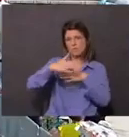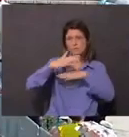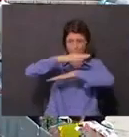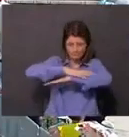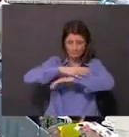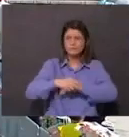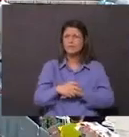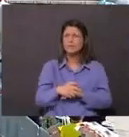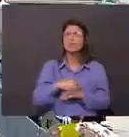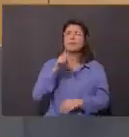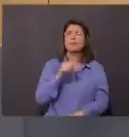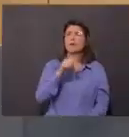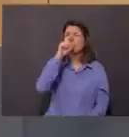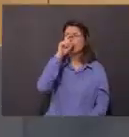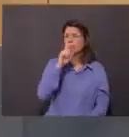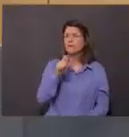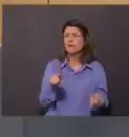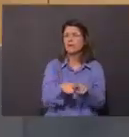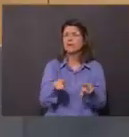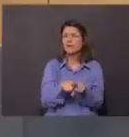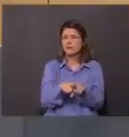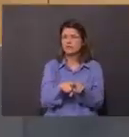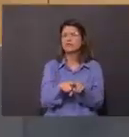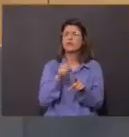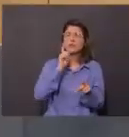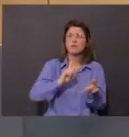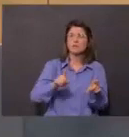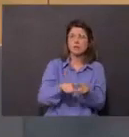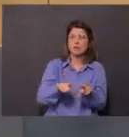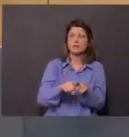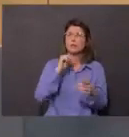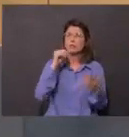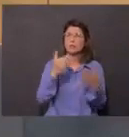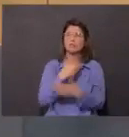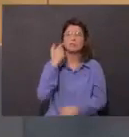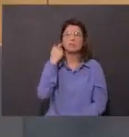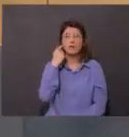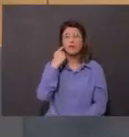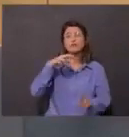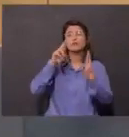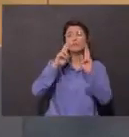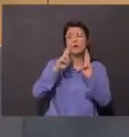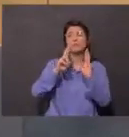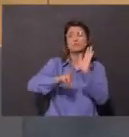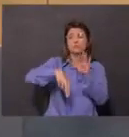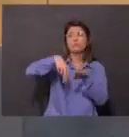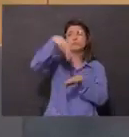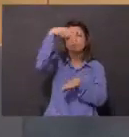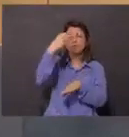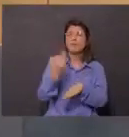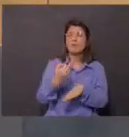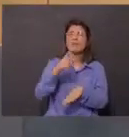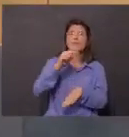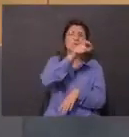Lembrai-vos também dos nossos irmãos e irmãs que adormeceram na esperança da ressurreição e de